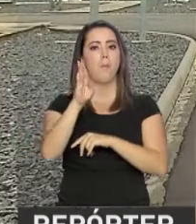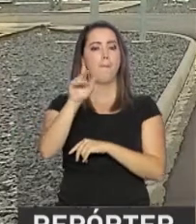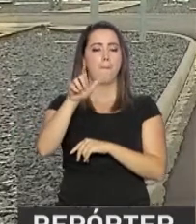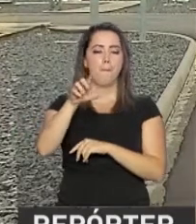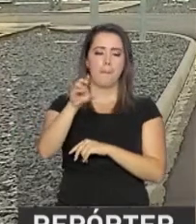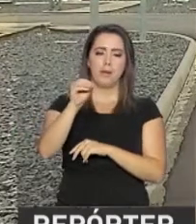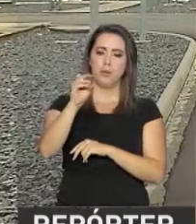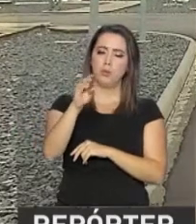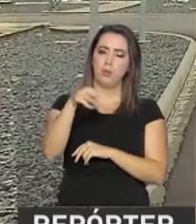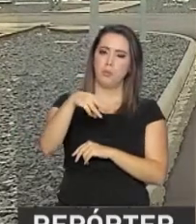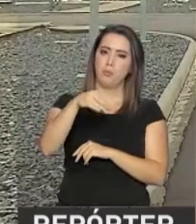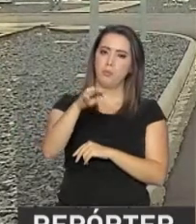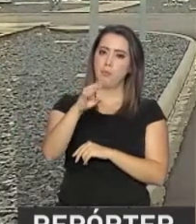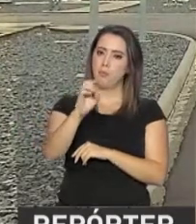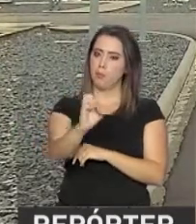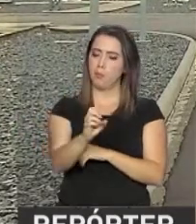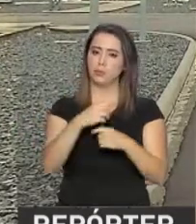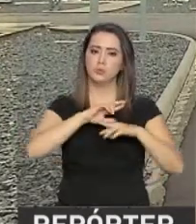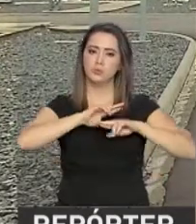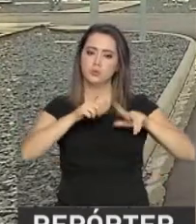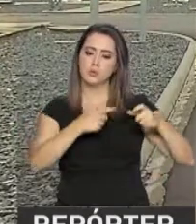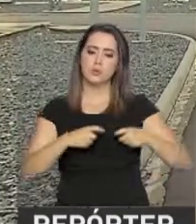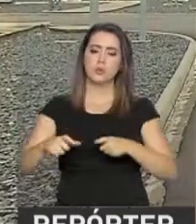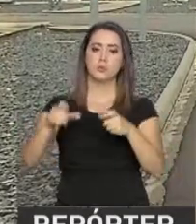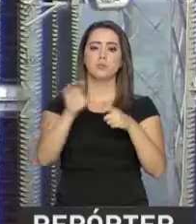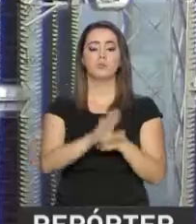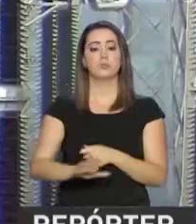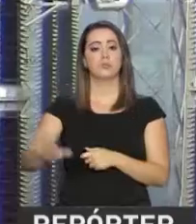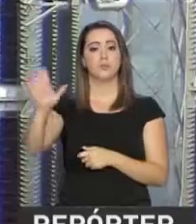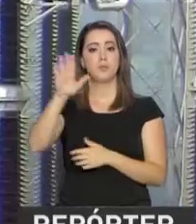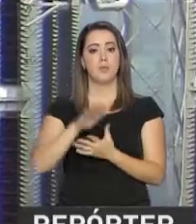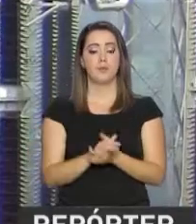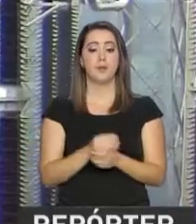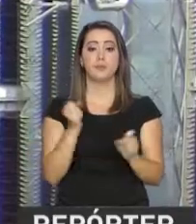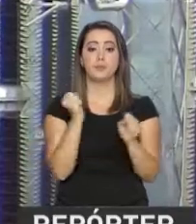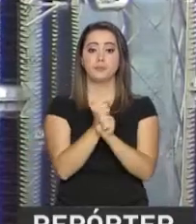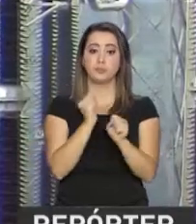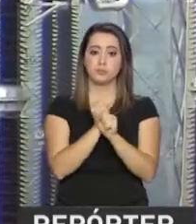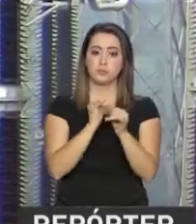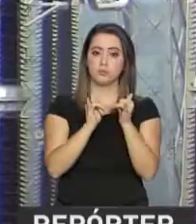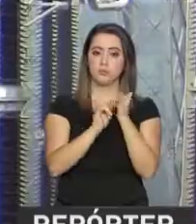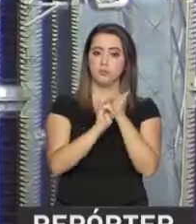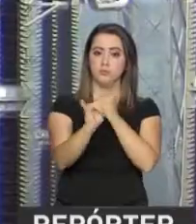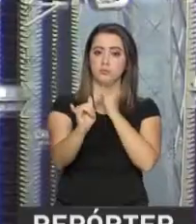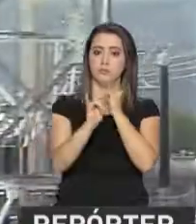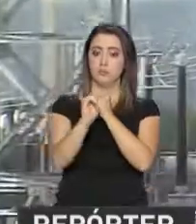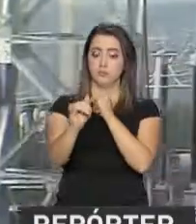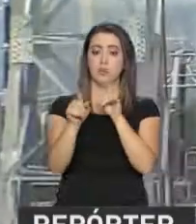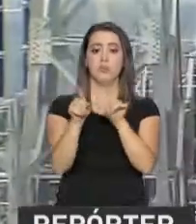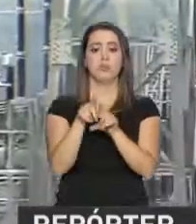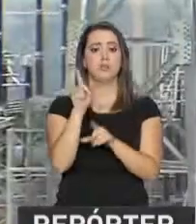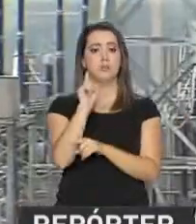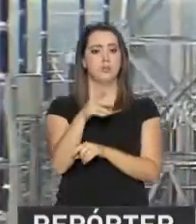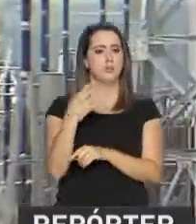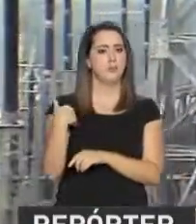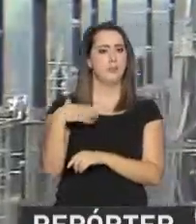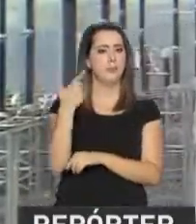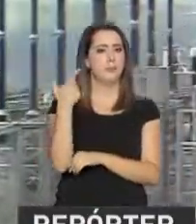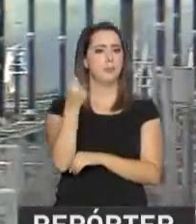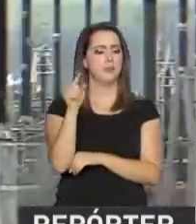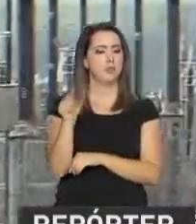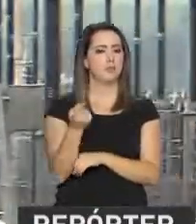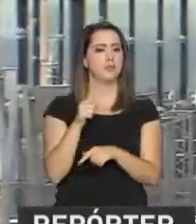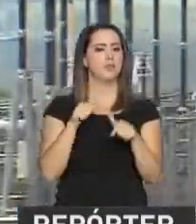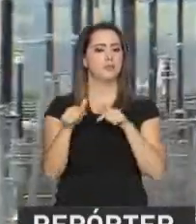grandes centros consumidores de energia elétrica do país a construção do linhão como é conhecido gerou mais de 20 mil